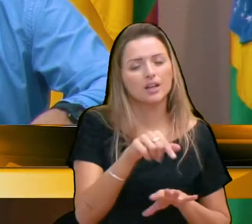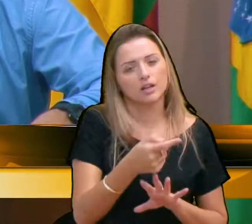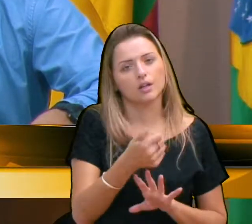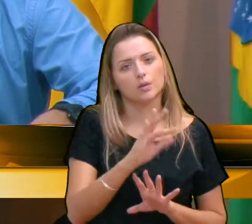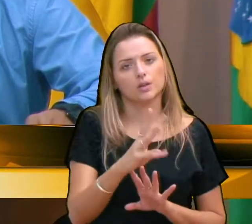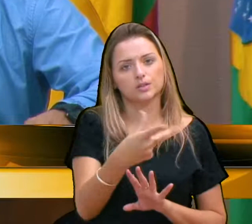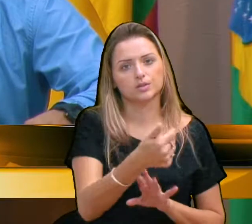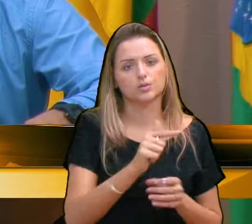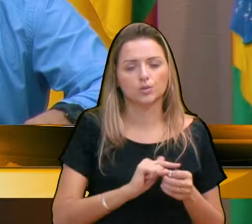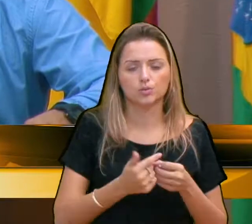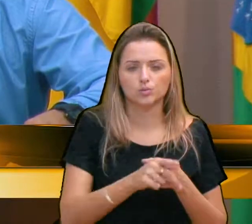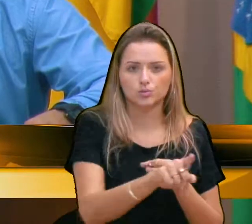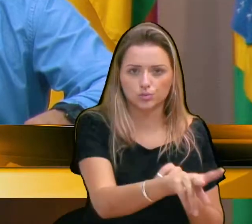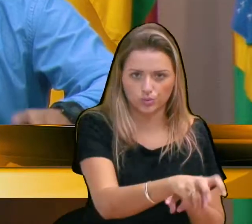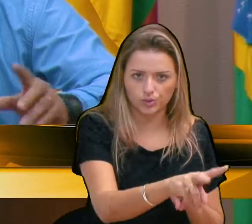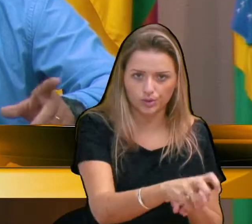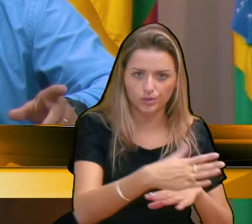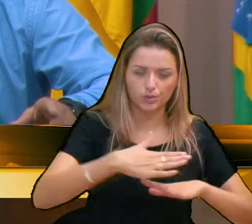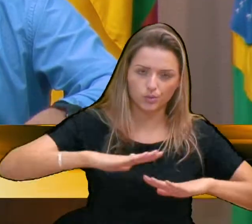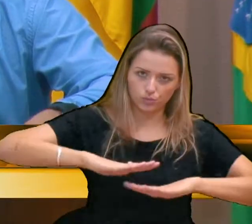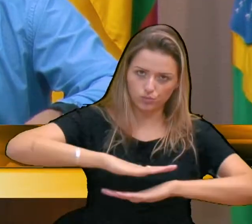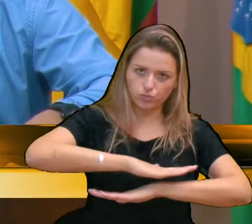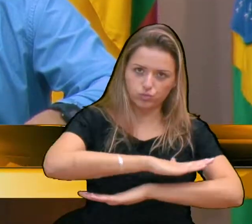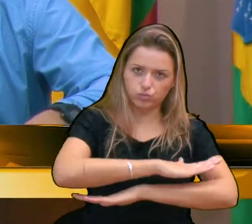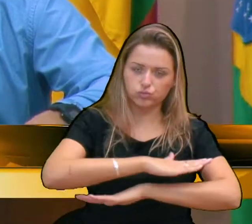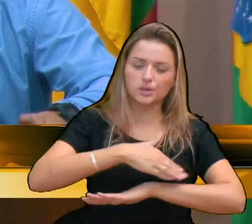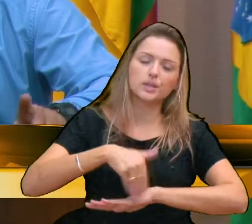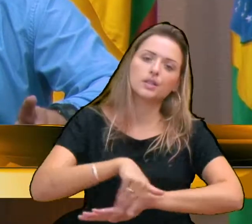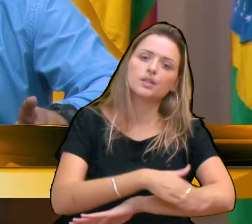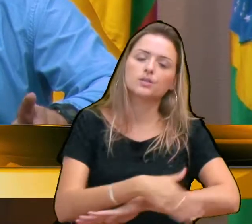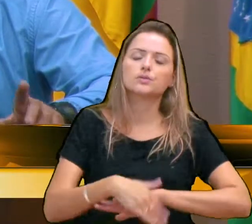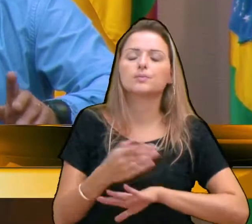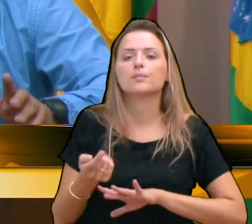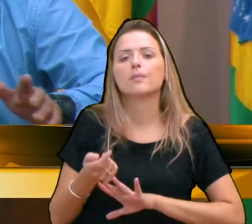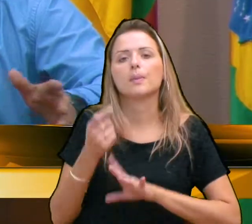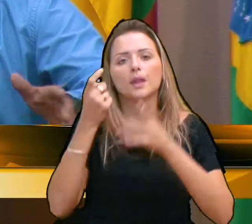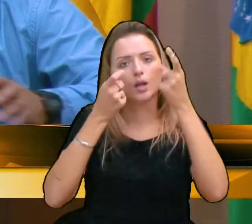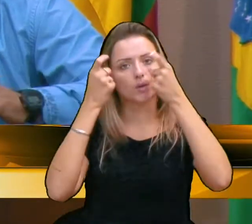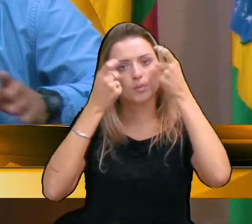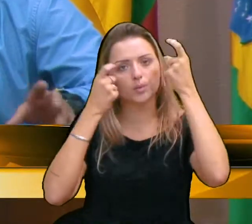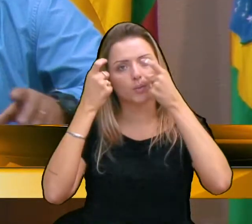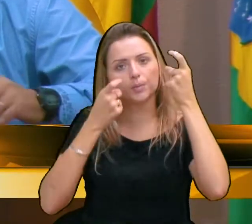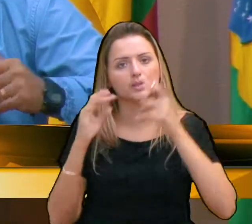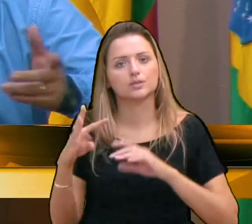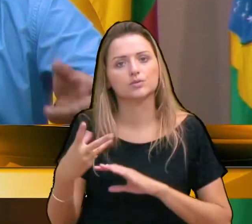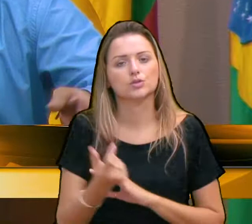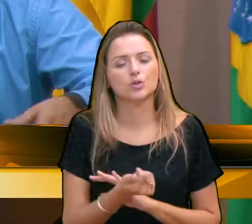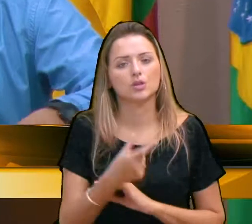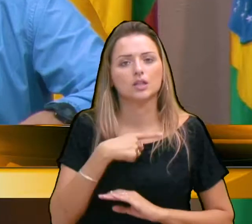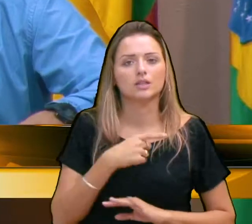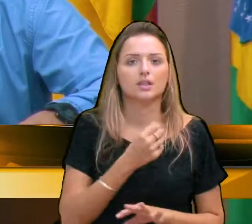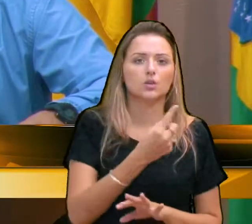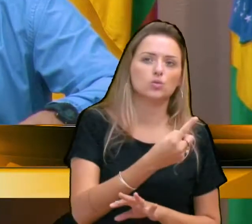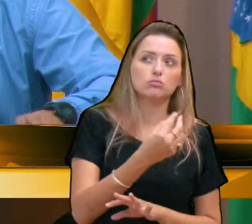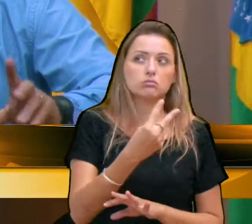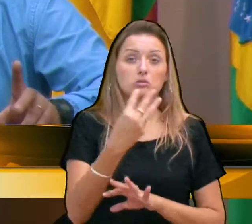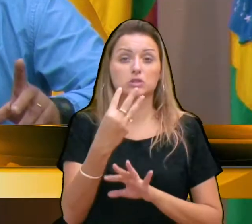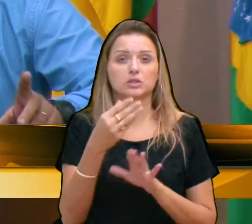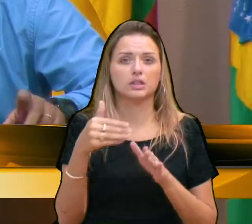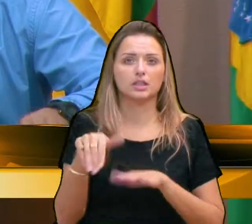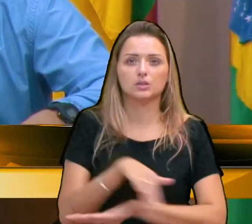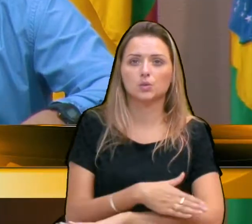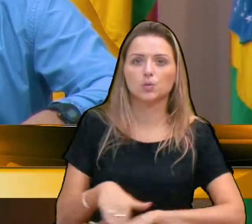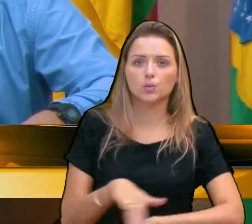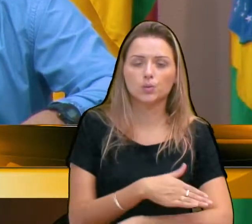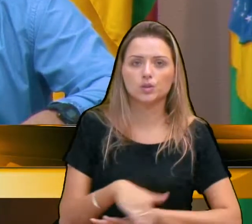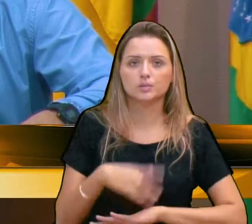interior, mas acredito também que a preocupação de muitos vereadores, que a maioria deve ter um trecho, dois ou três para indicar, que deve